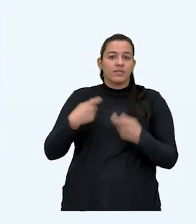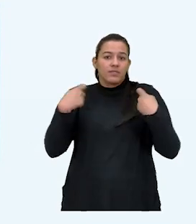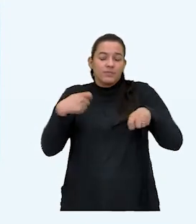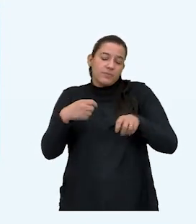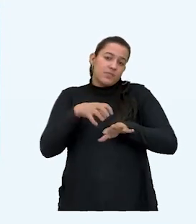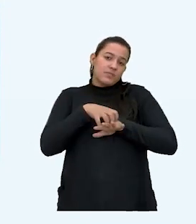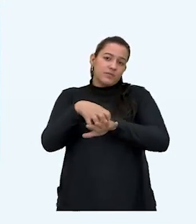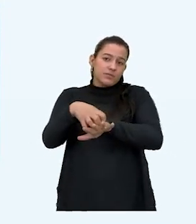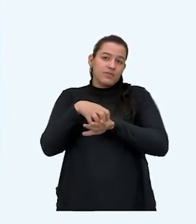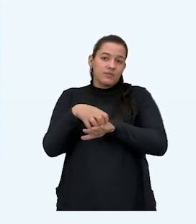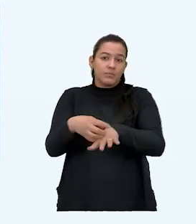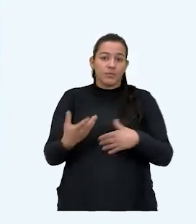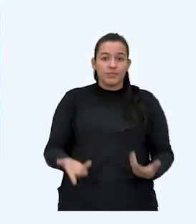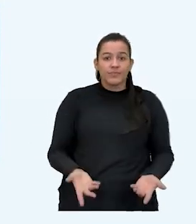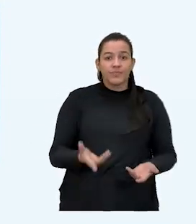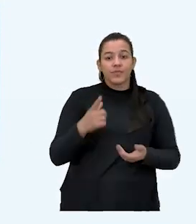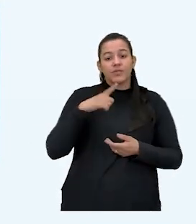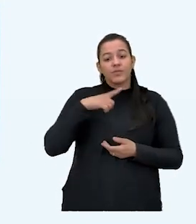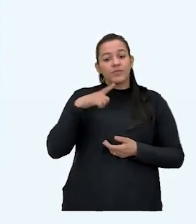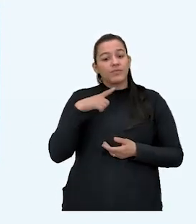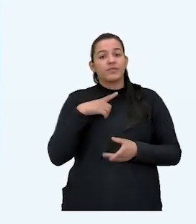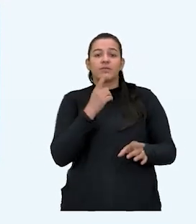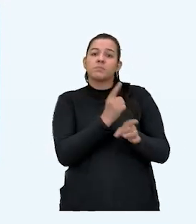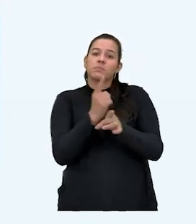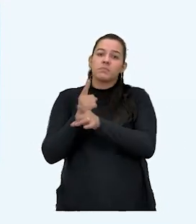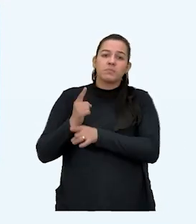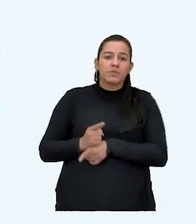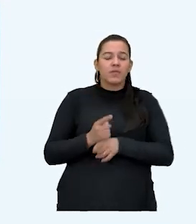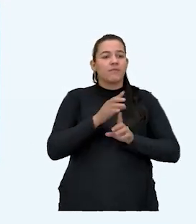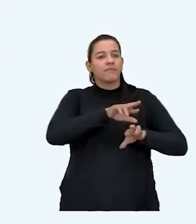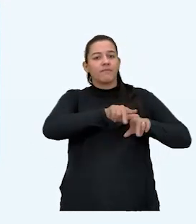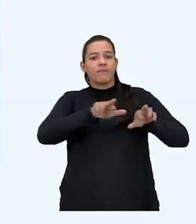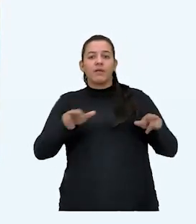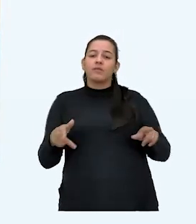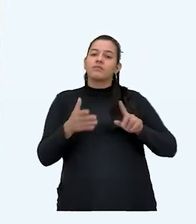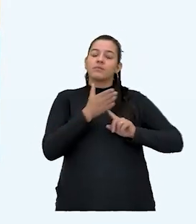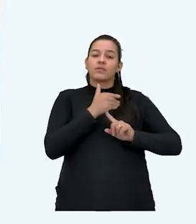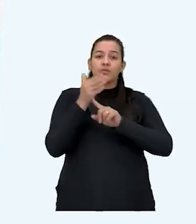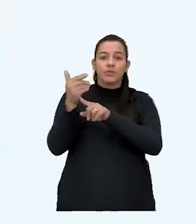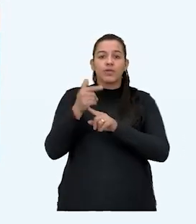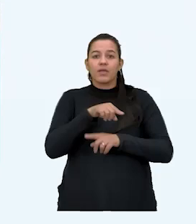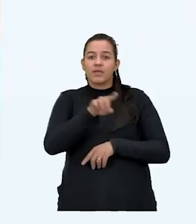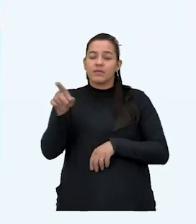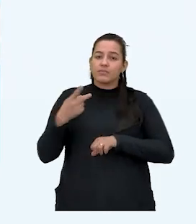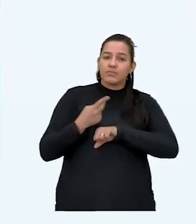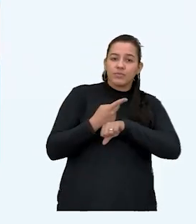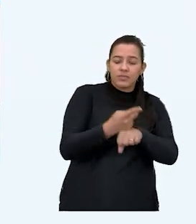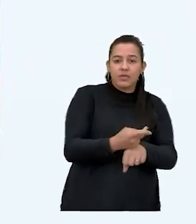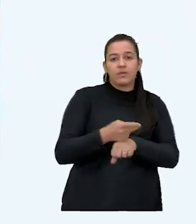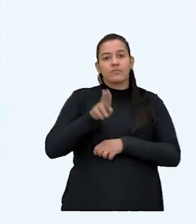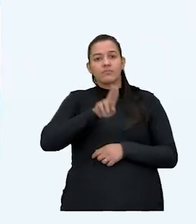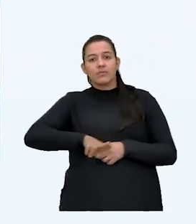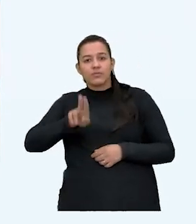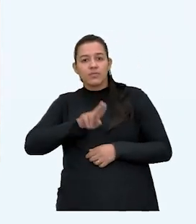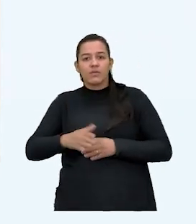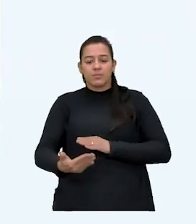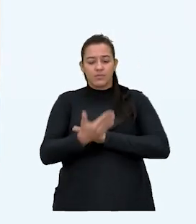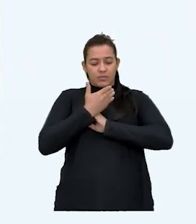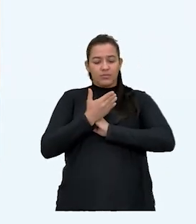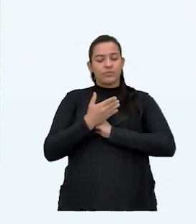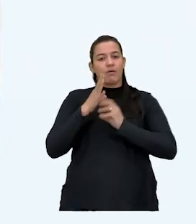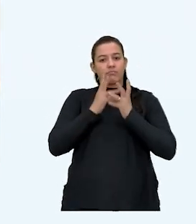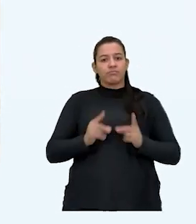depende de transporte. Então, você tem um componente tecnológico, onde as pessoas buscaram uma tecnologia para solucionar um